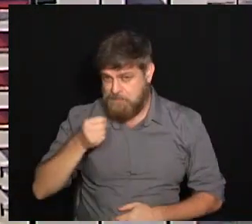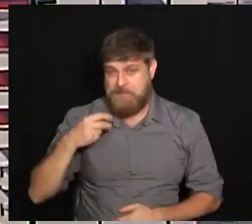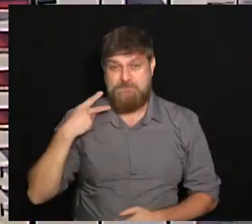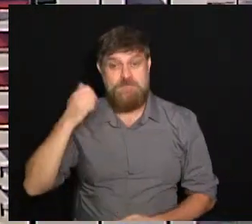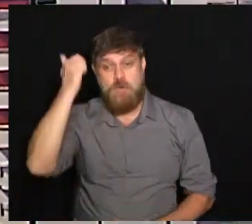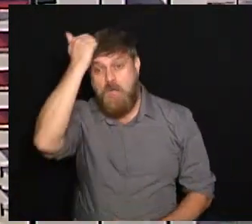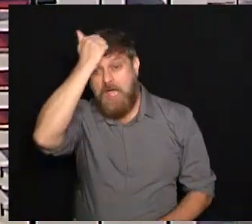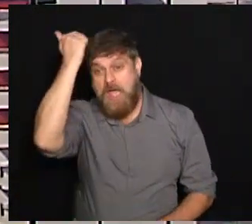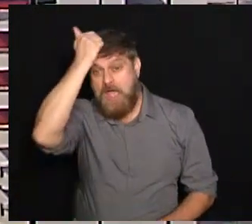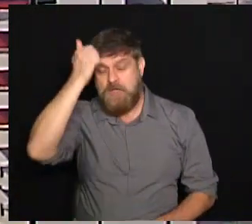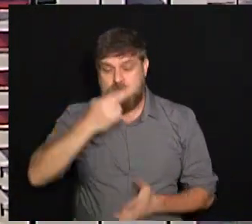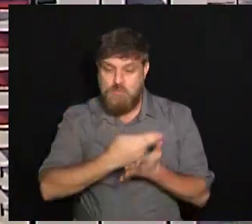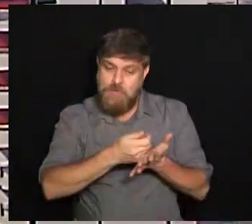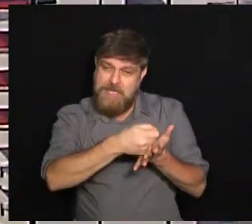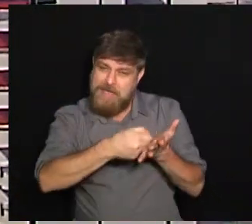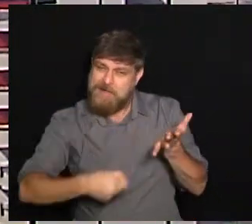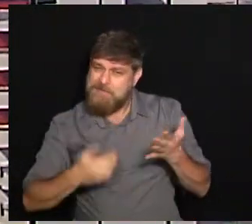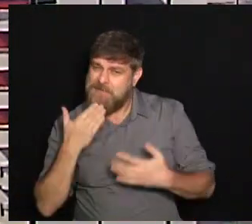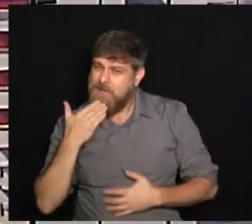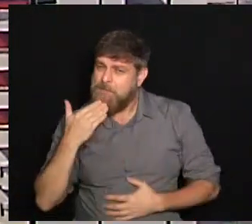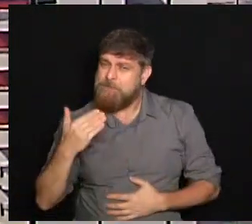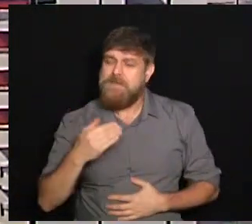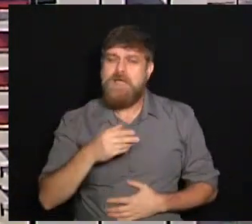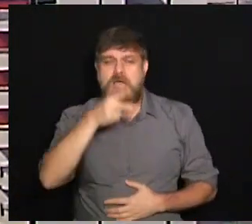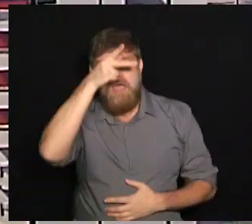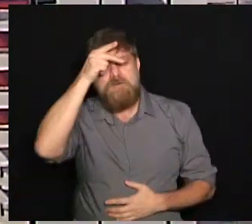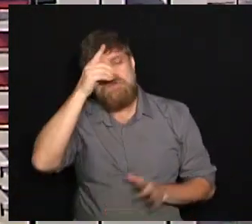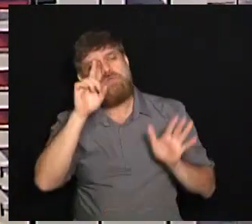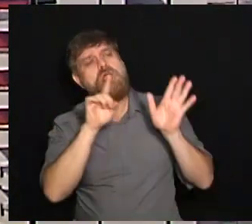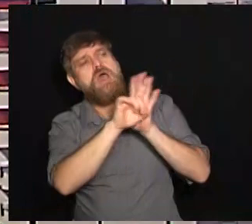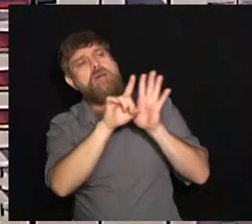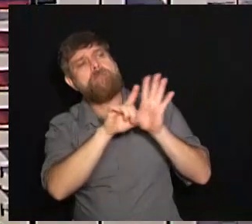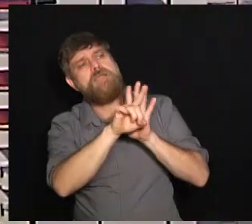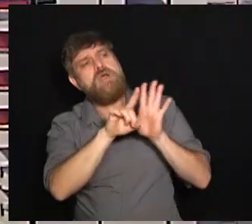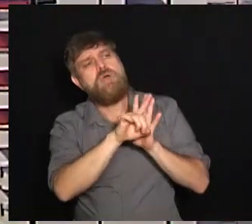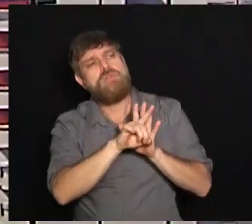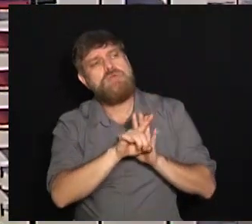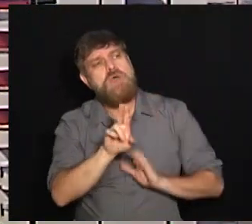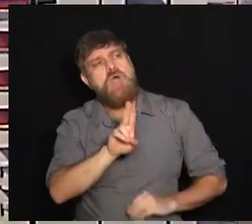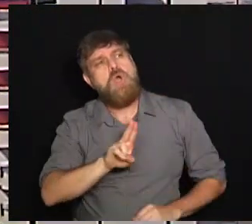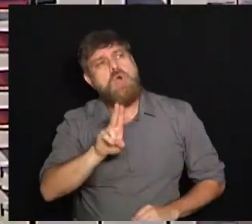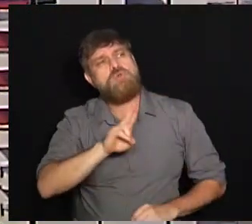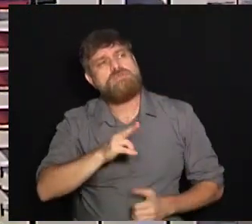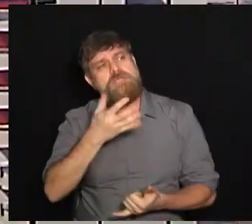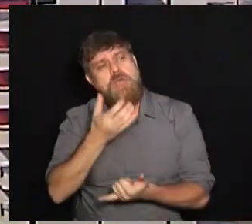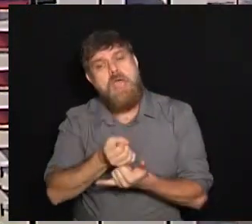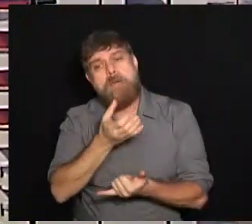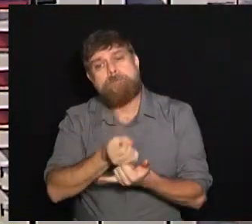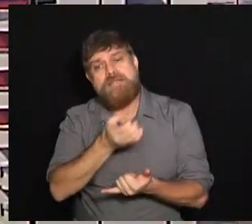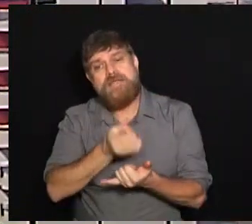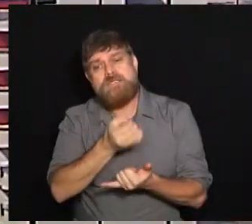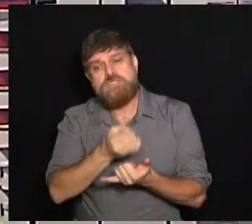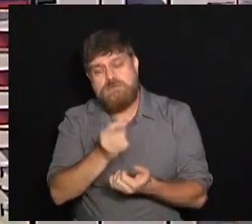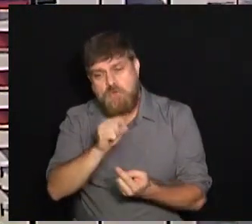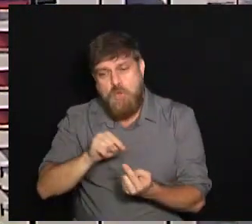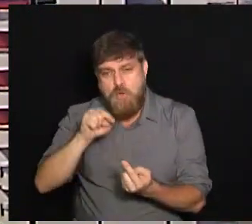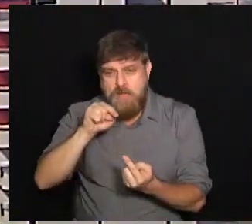o requerimento em que ele pede à Prefeitura informações da utilização de aplicativo